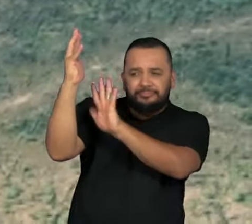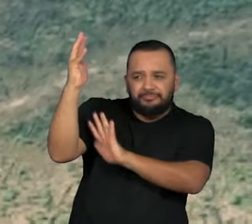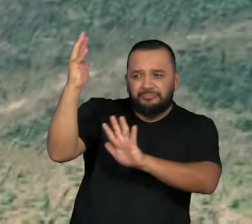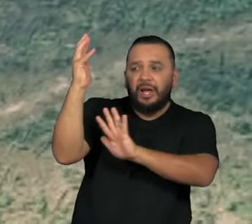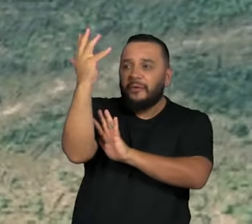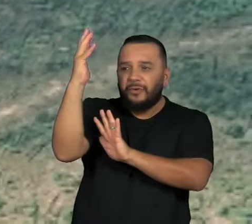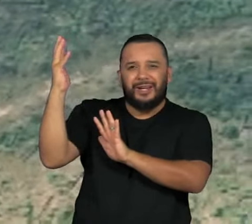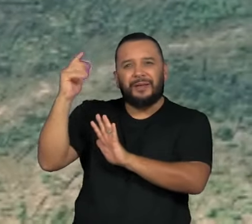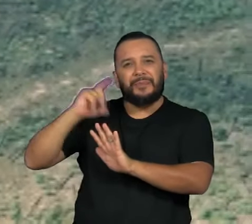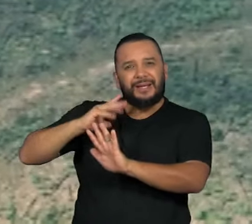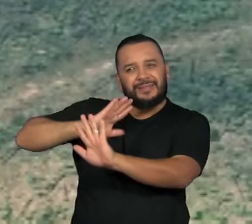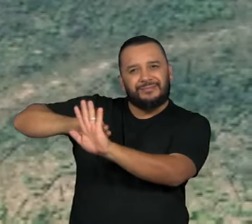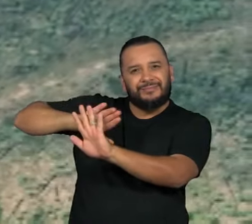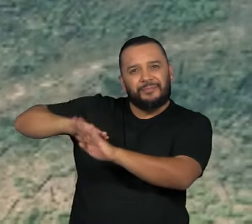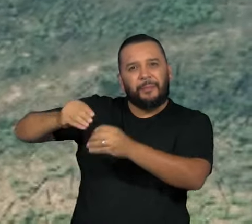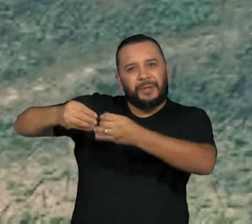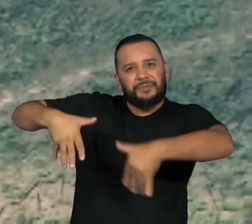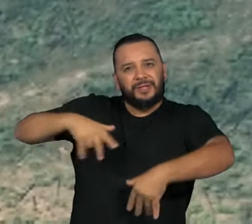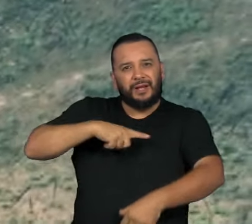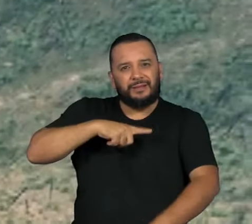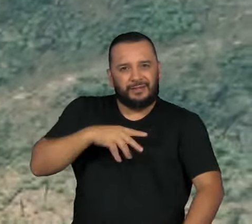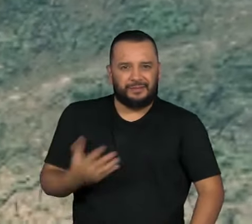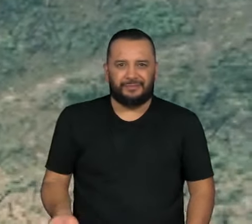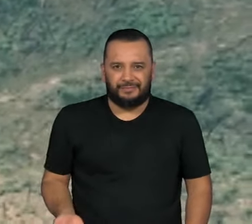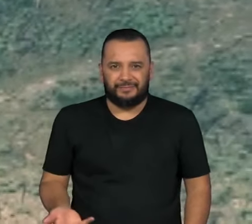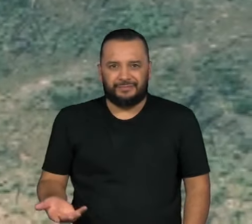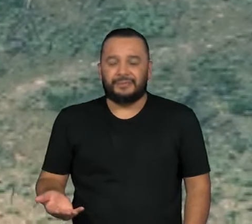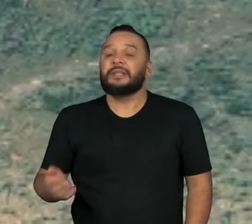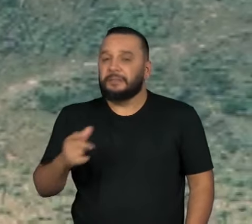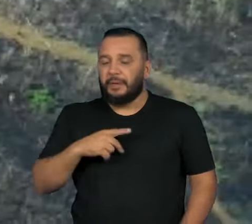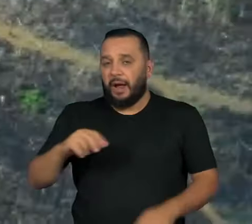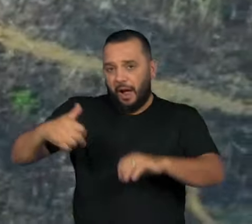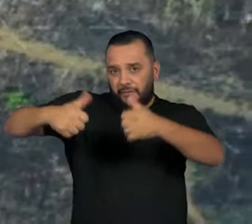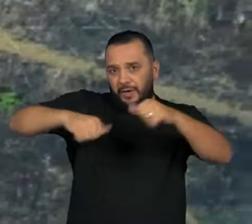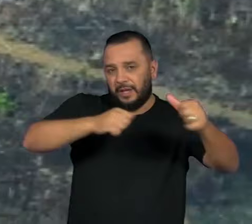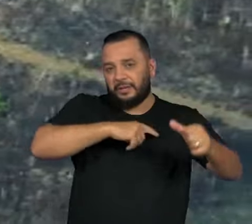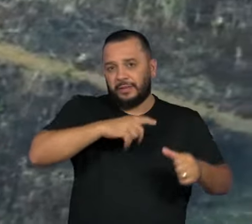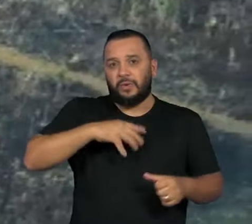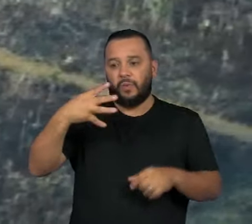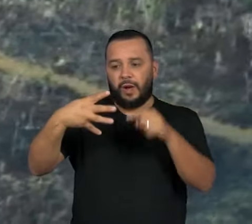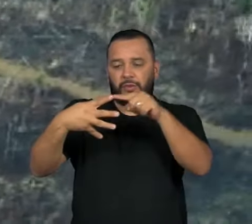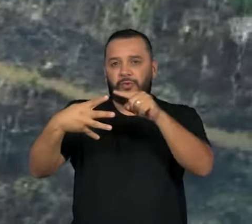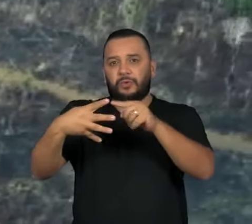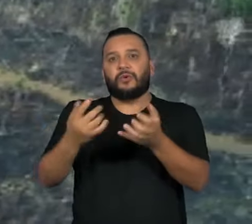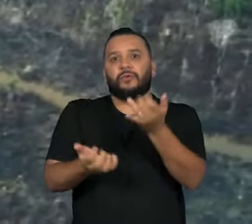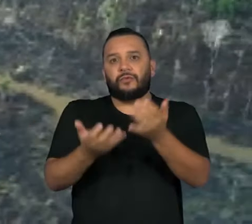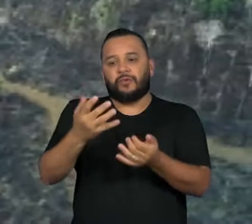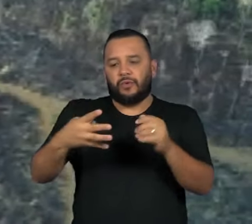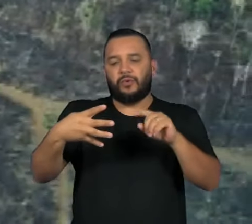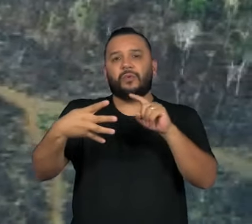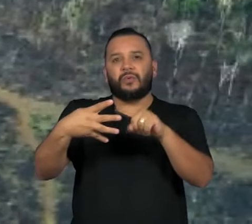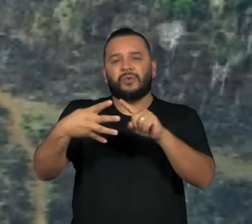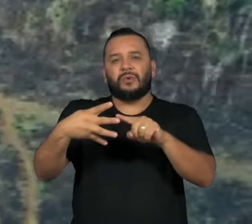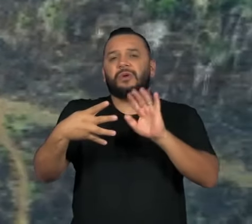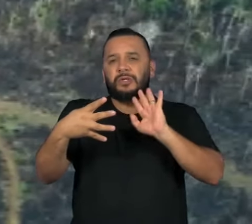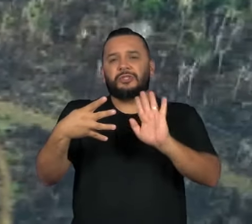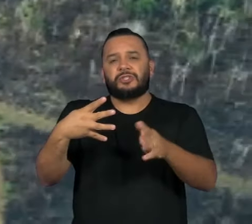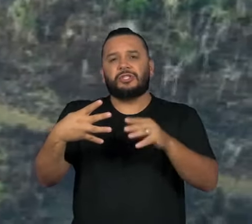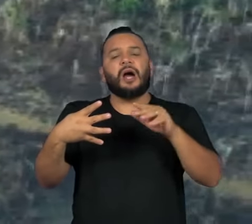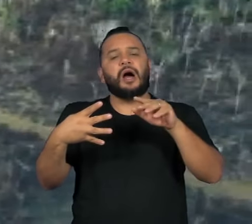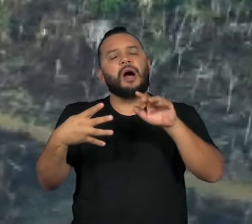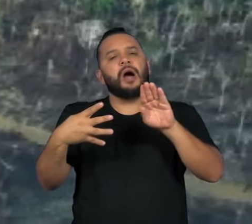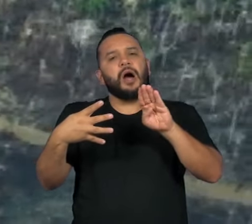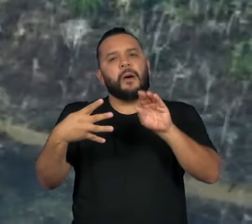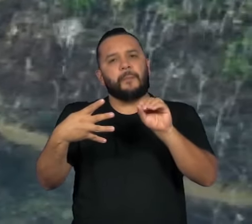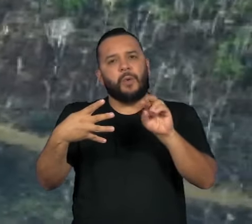avaliar a degradação na floresta, foram considerados 4 fatores: o fogo, o efeito de borda, mudanças que